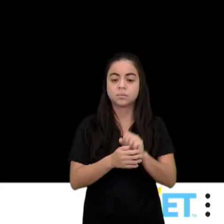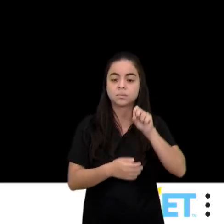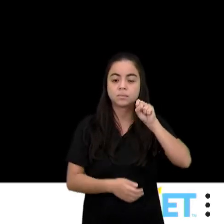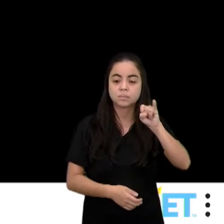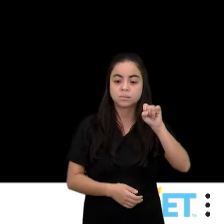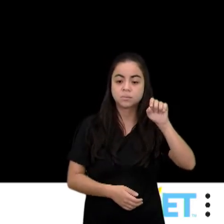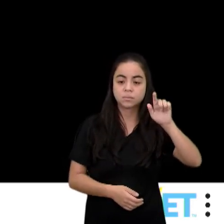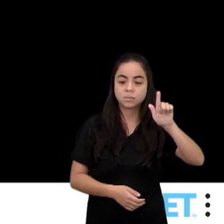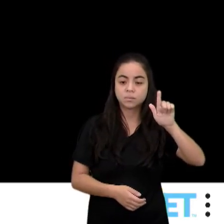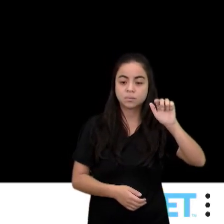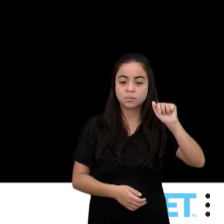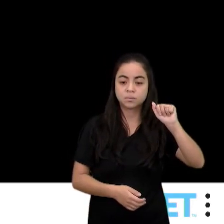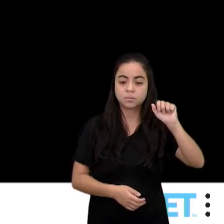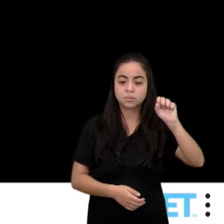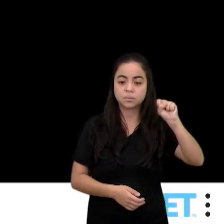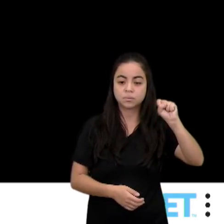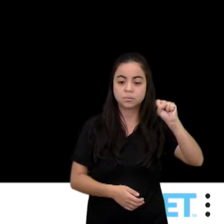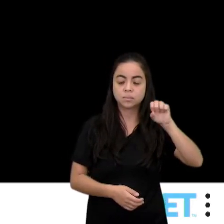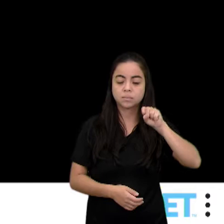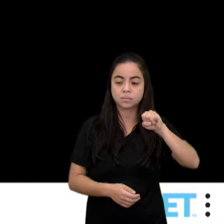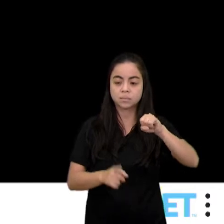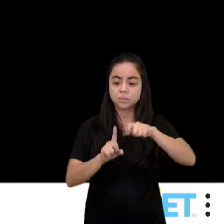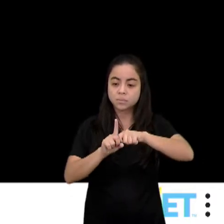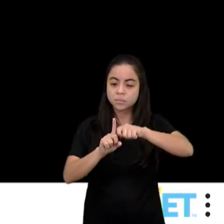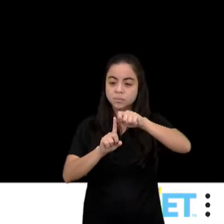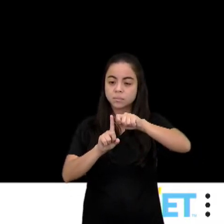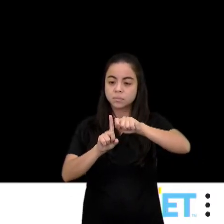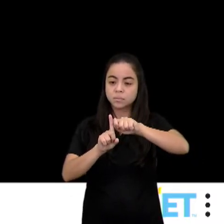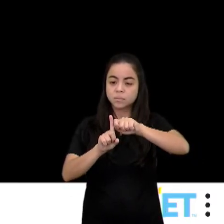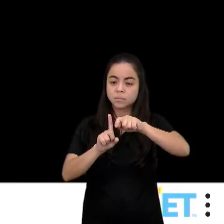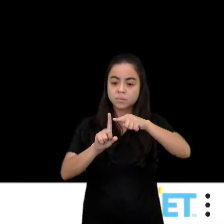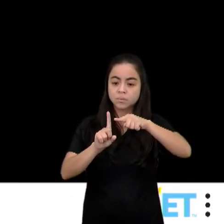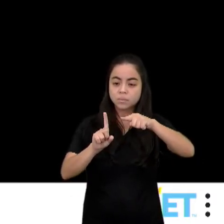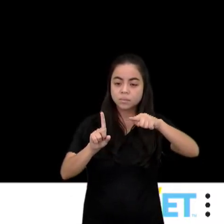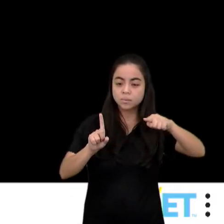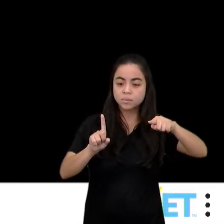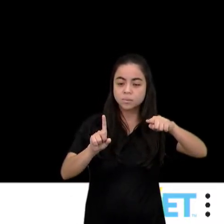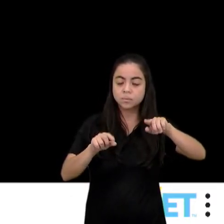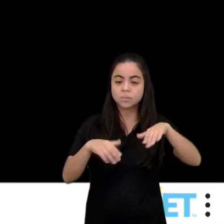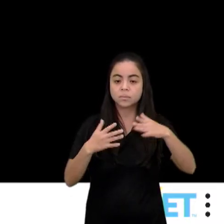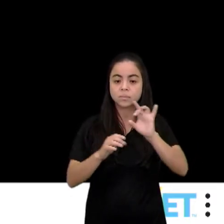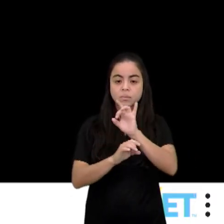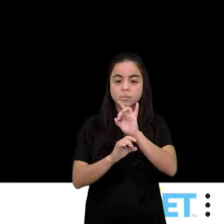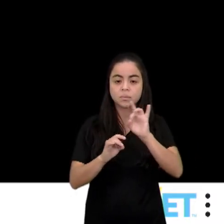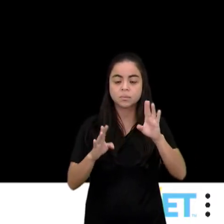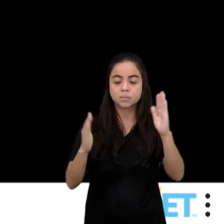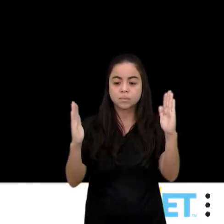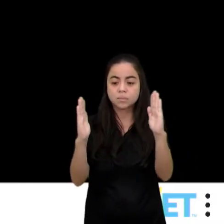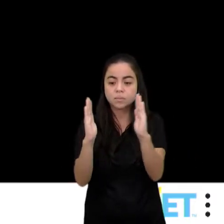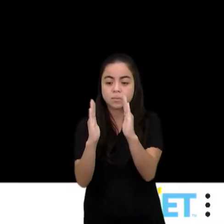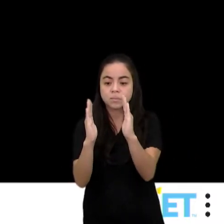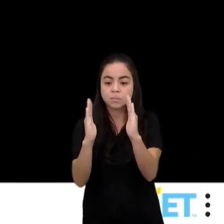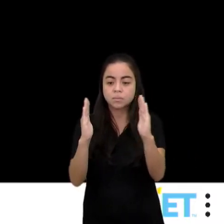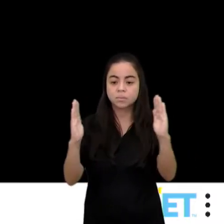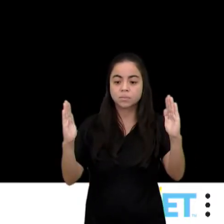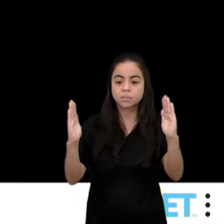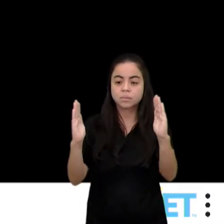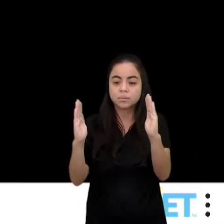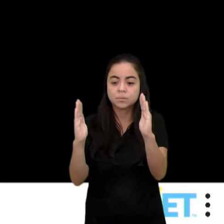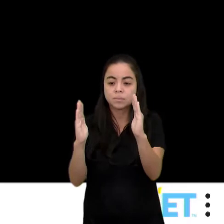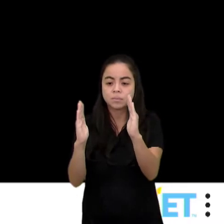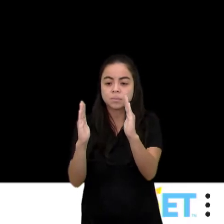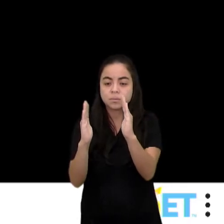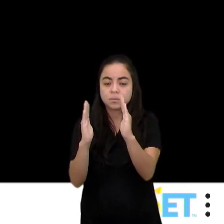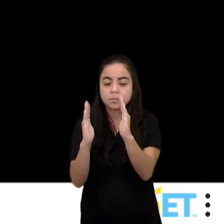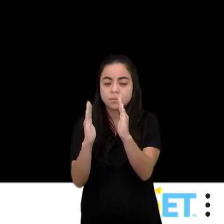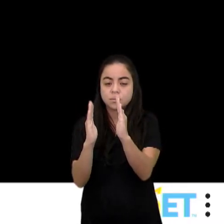se você deixa a temperatura fixa e mexe apenas no volume e na pressão, quanto menor aqui o